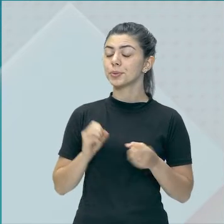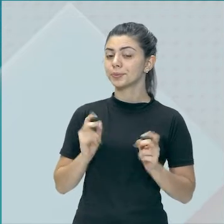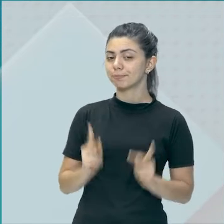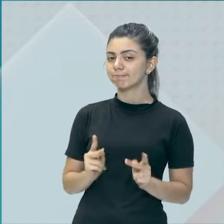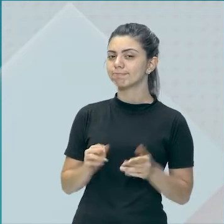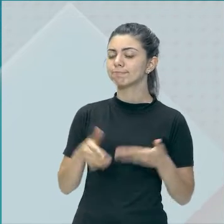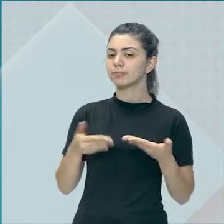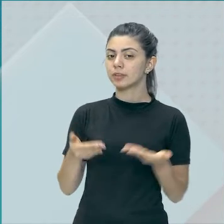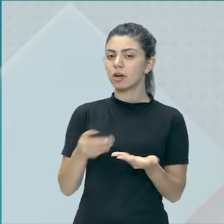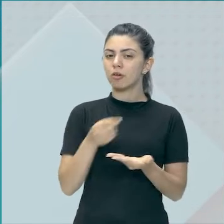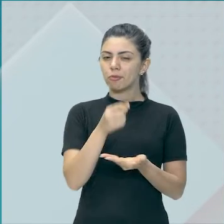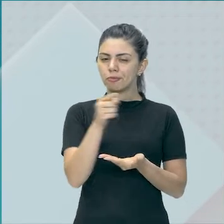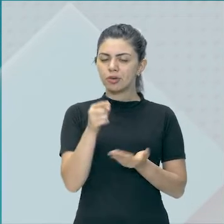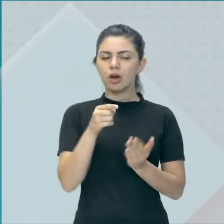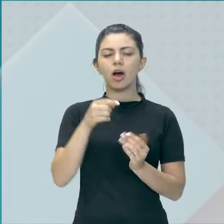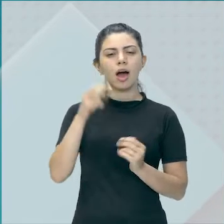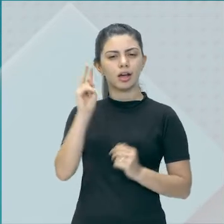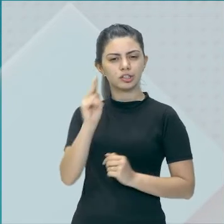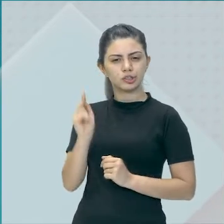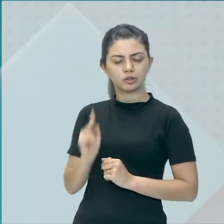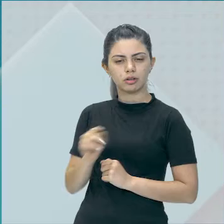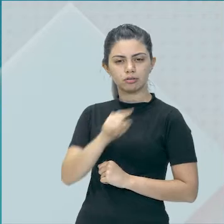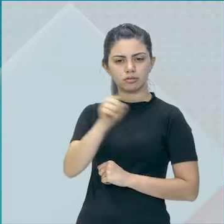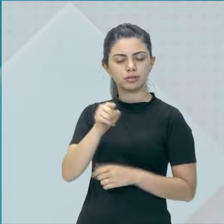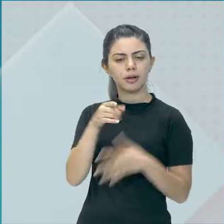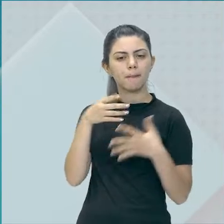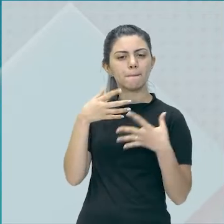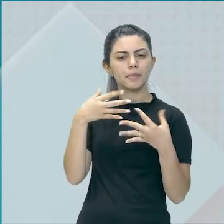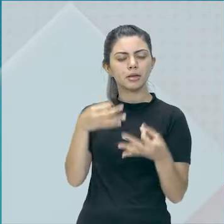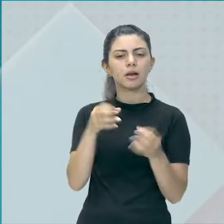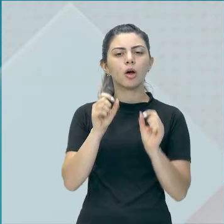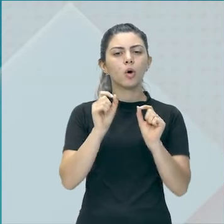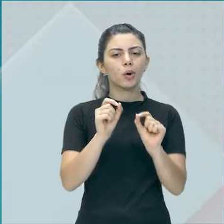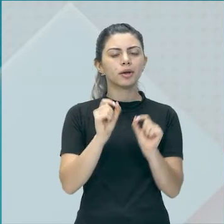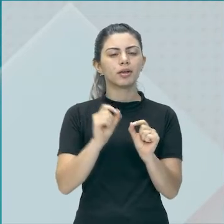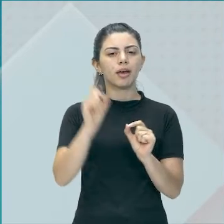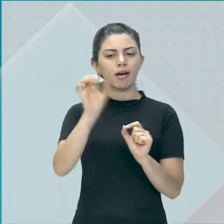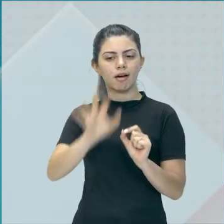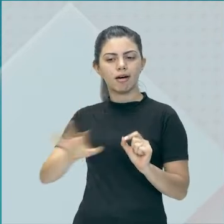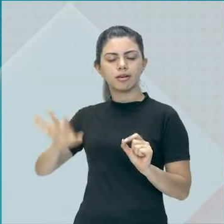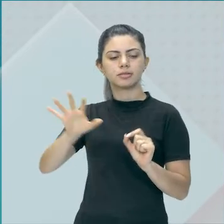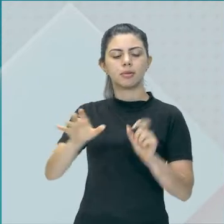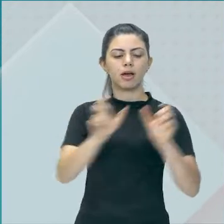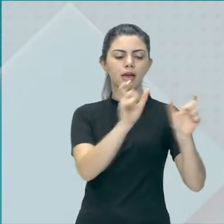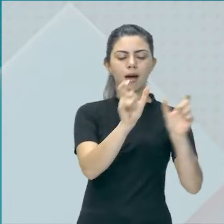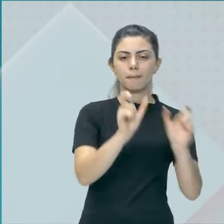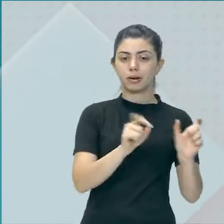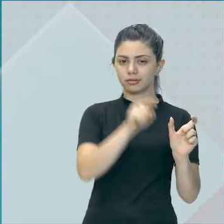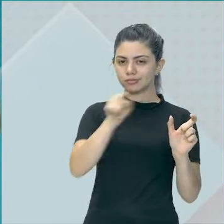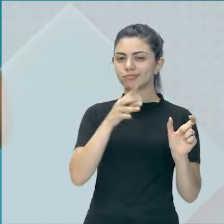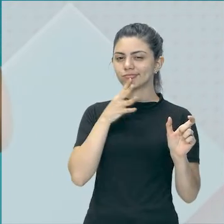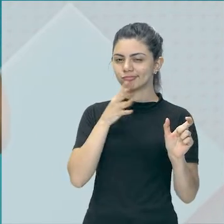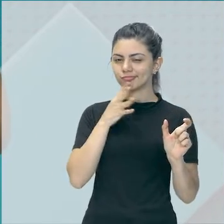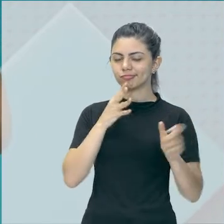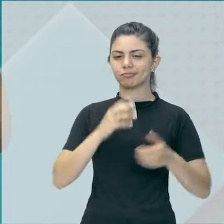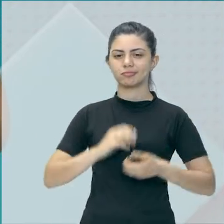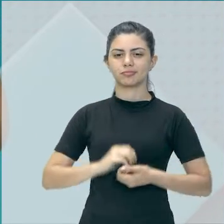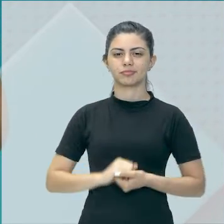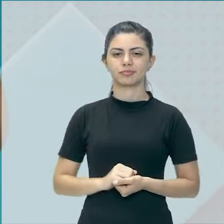Ok, acompanhe a história que vocês podem observar também as imagens juntamente com algumas palavras que vocês já conhecem. Vamos